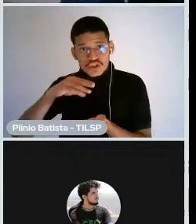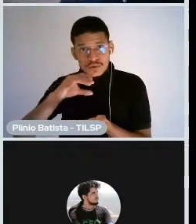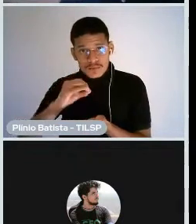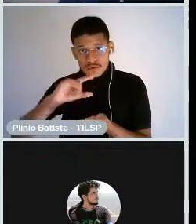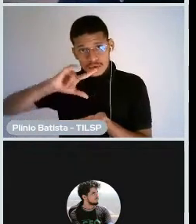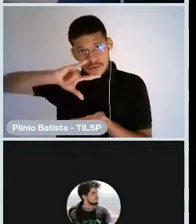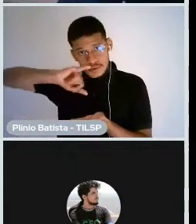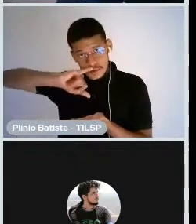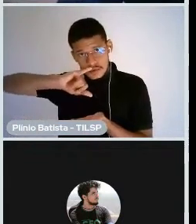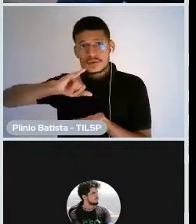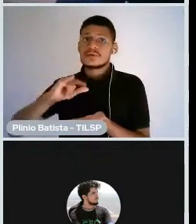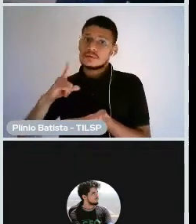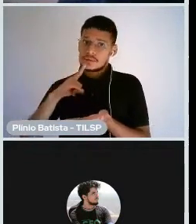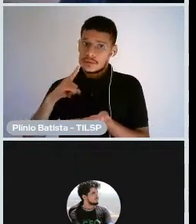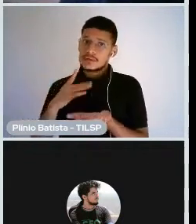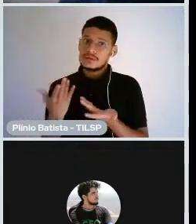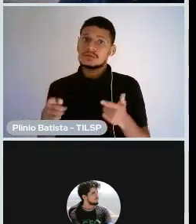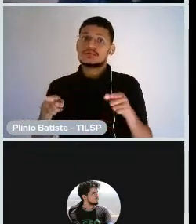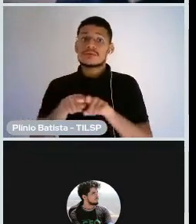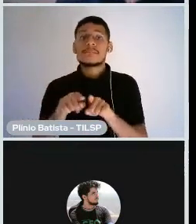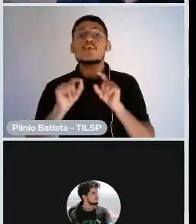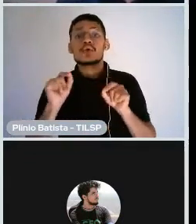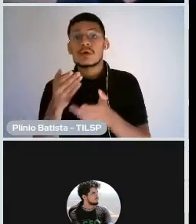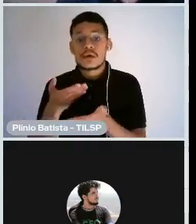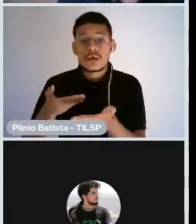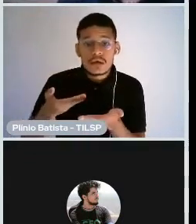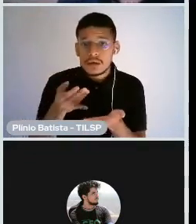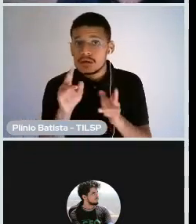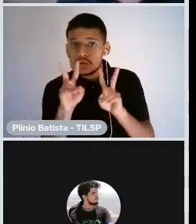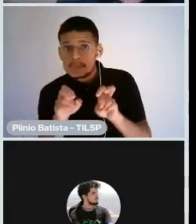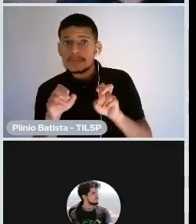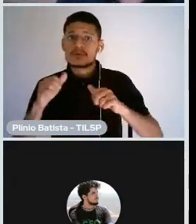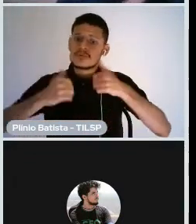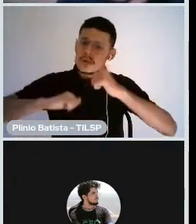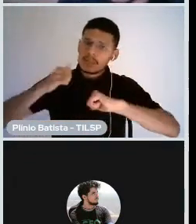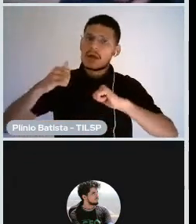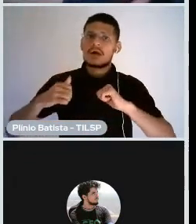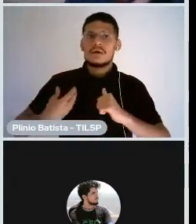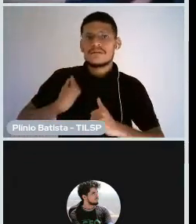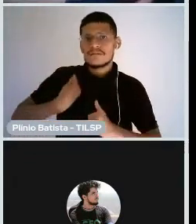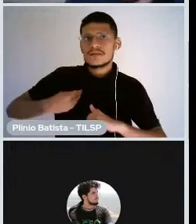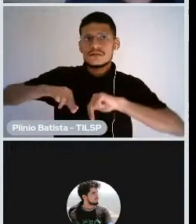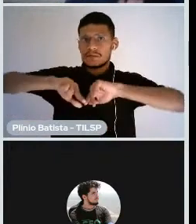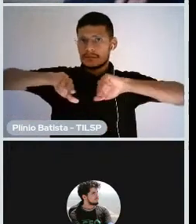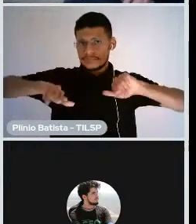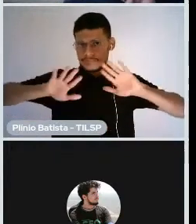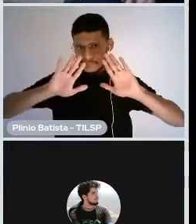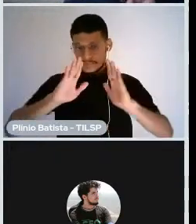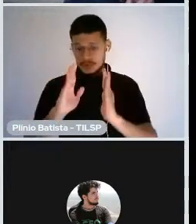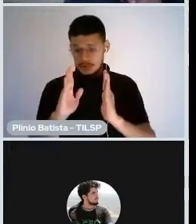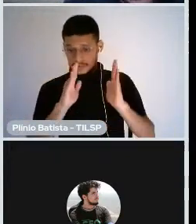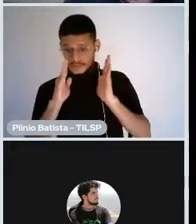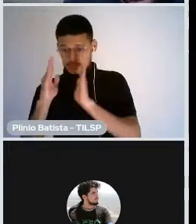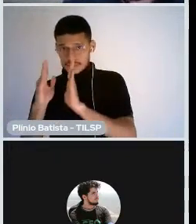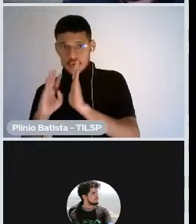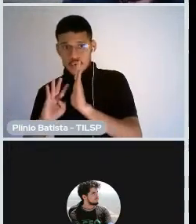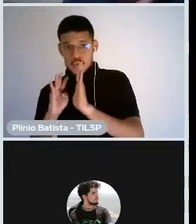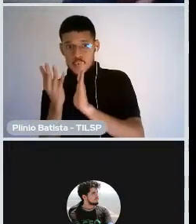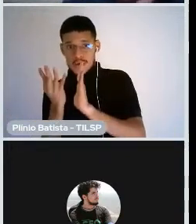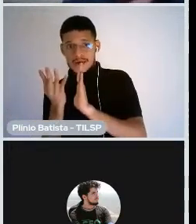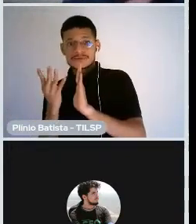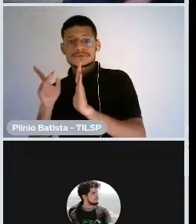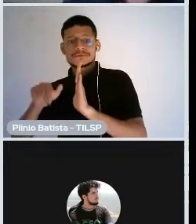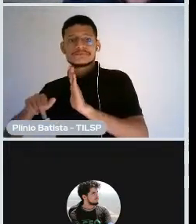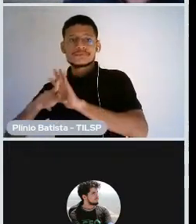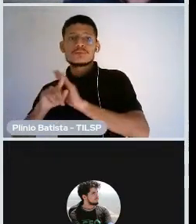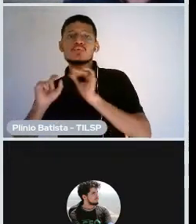e aí questão relacionada à qualidade de vida e etc. Na fase 4, que aí já é uma fase a